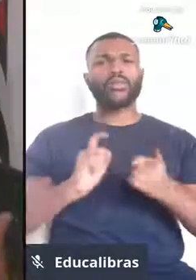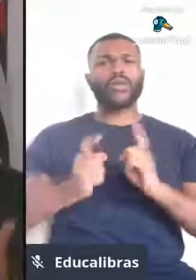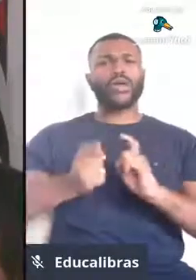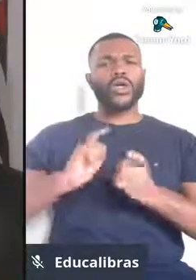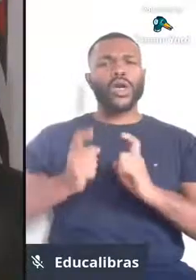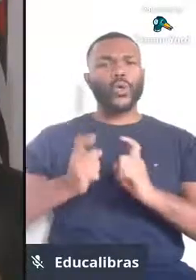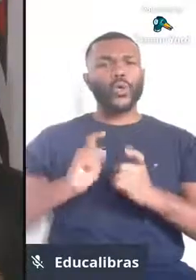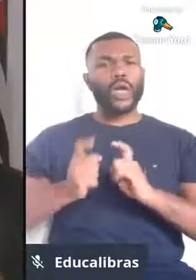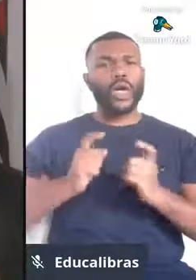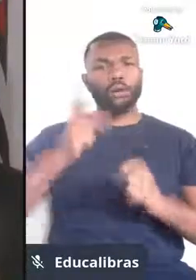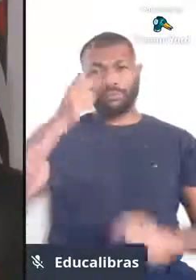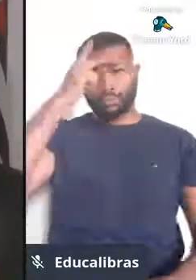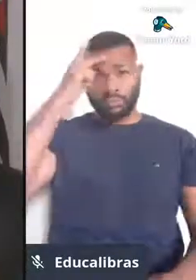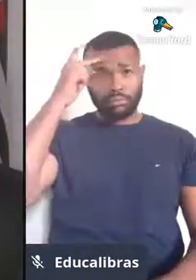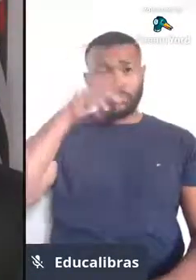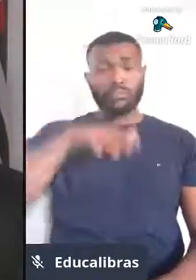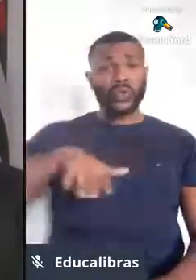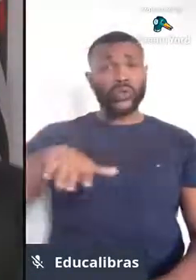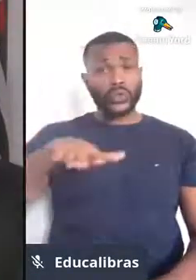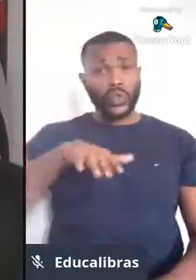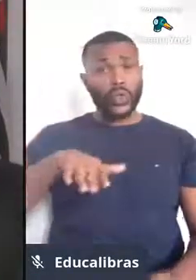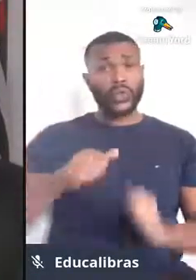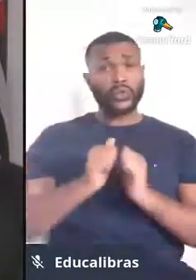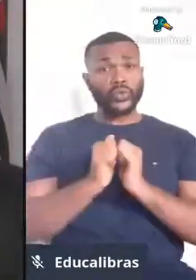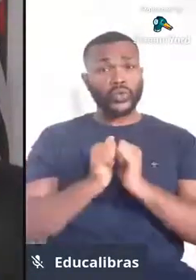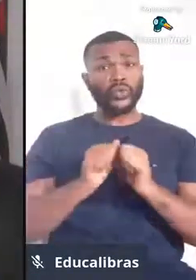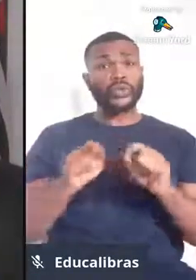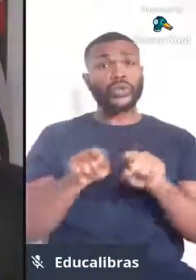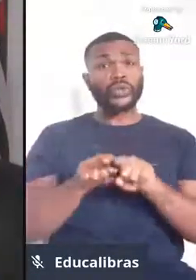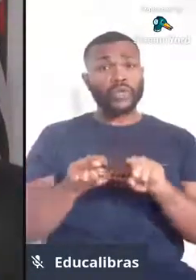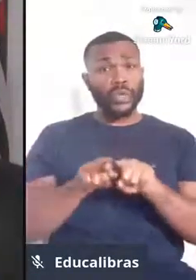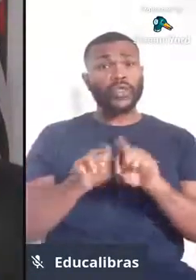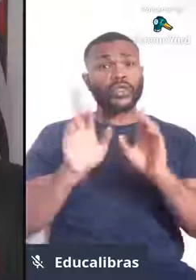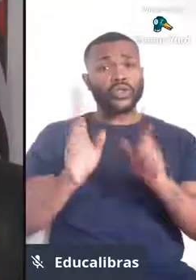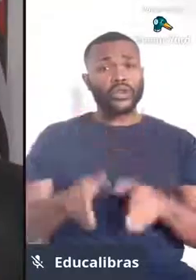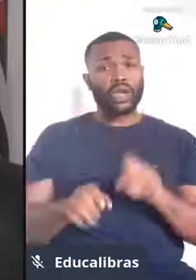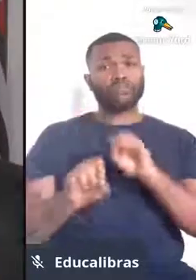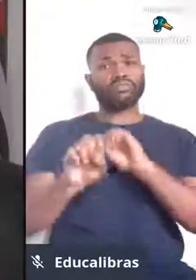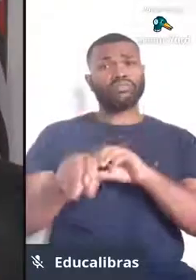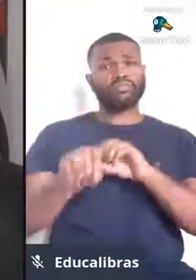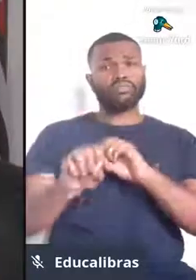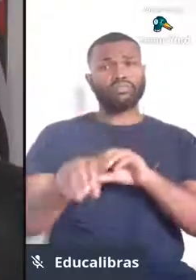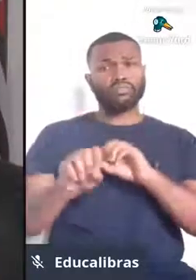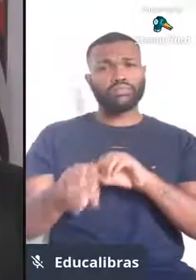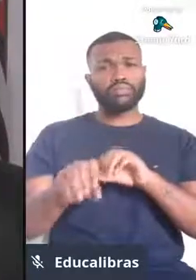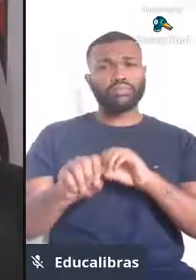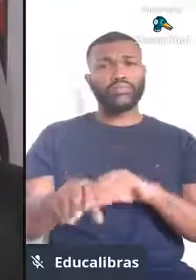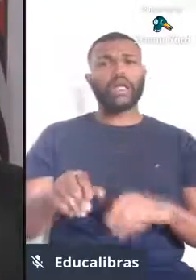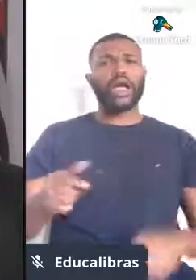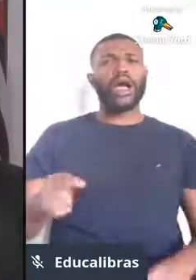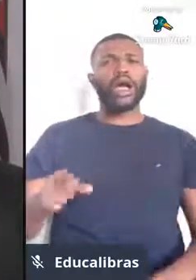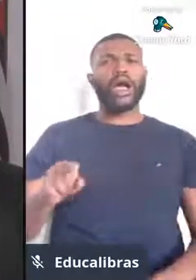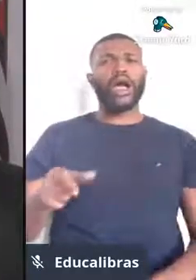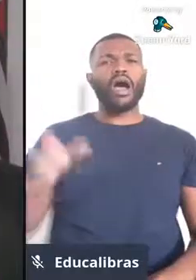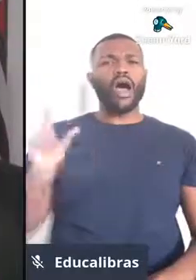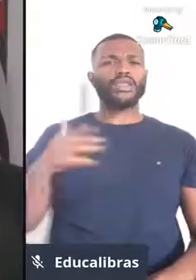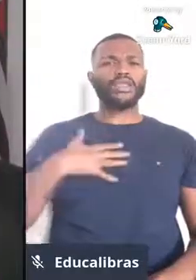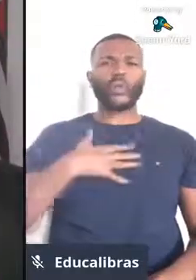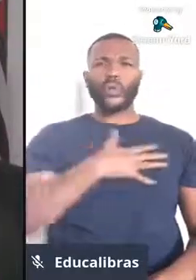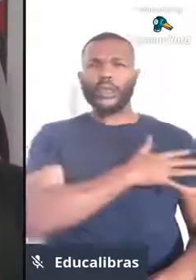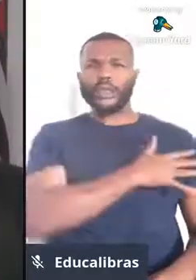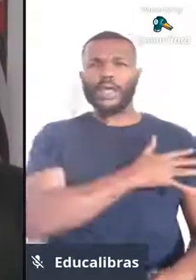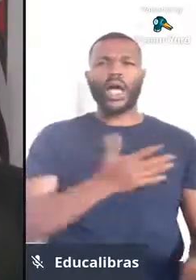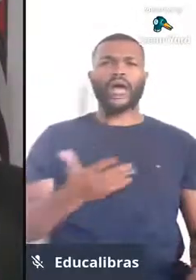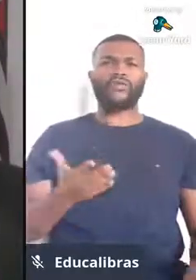pessoas e estarem se disciplinando a fazer isso, né? Eu mesmo detestava fazer calls e